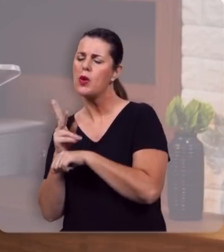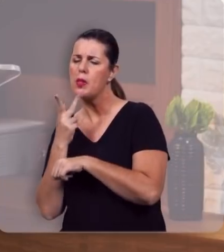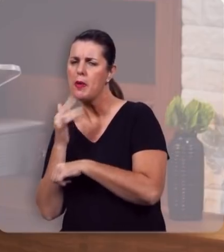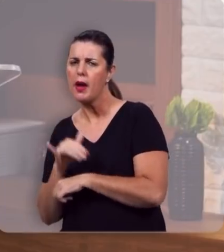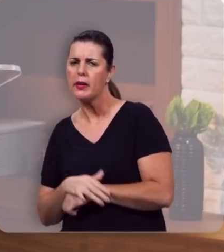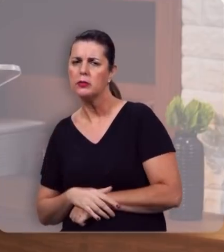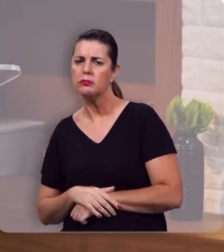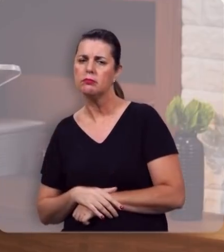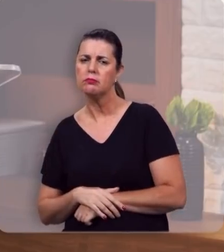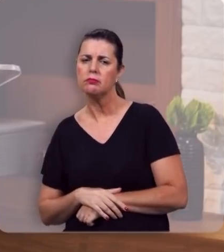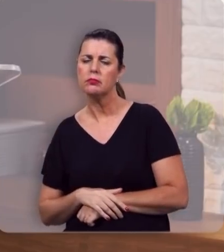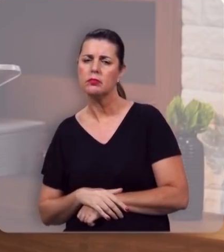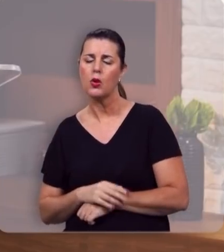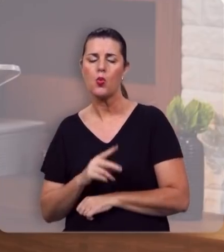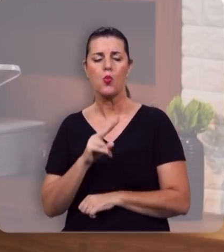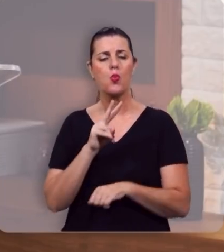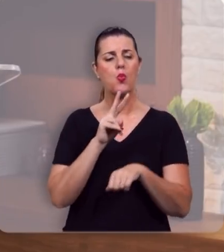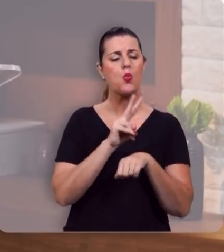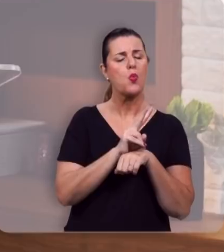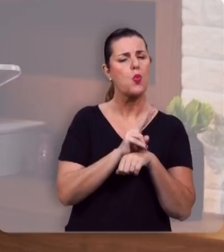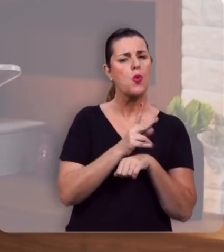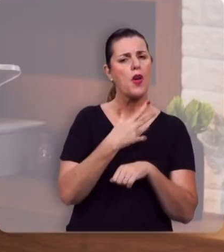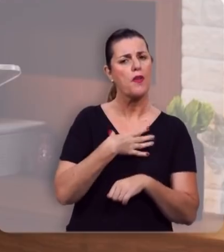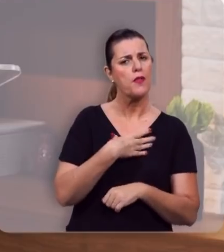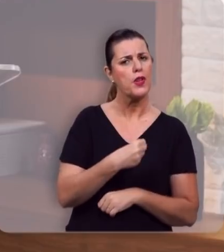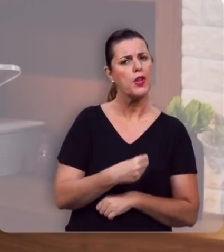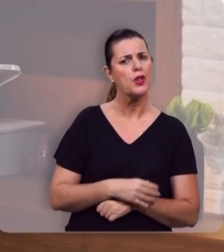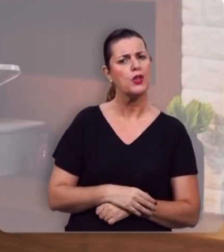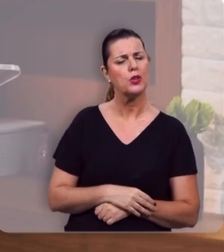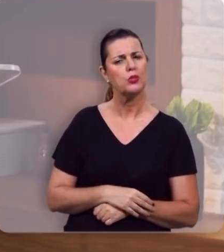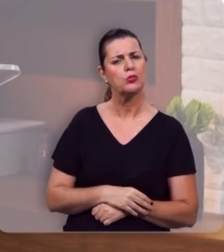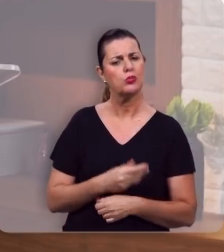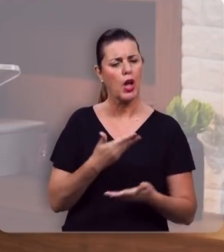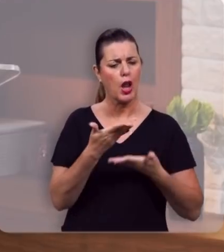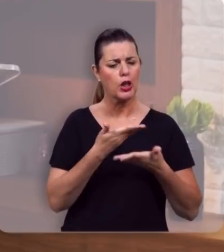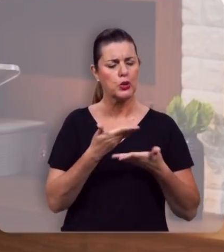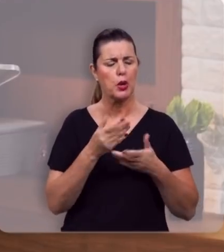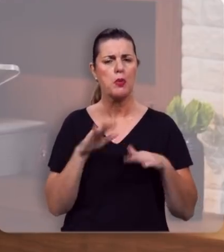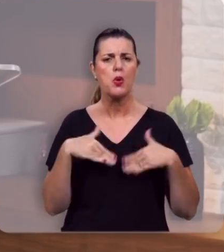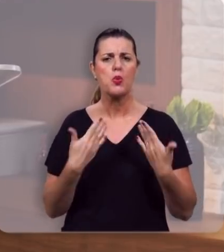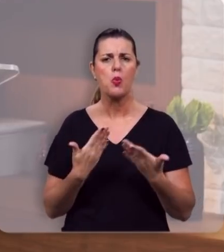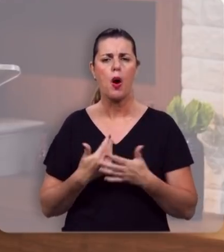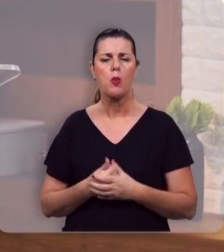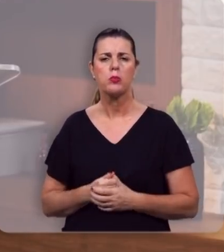pais? Como é que você se relaciona com seus filhos?